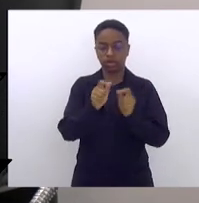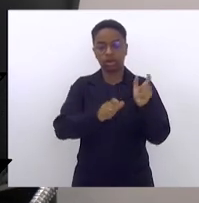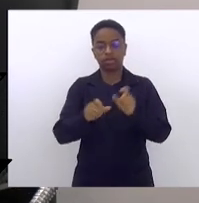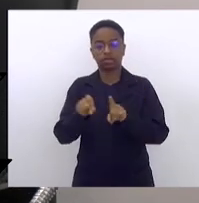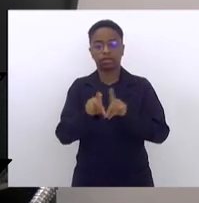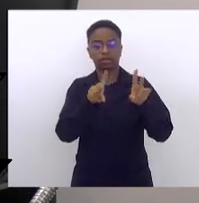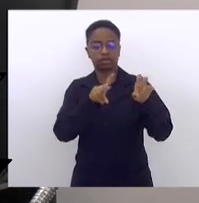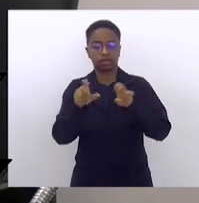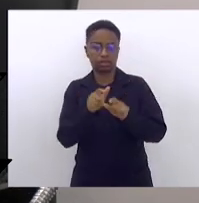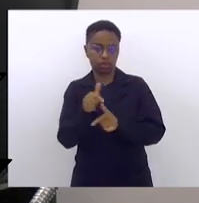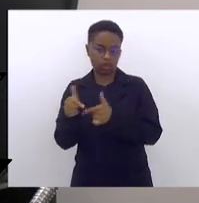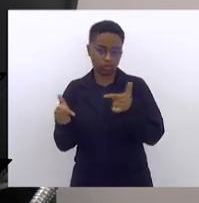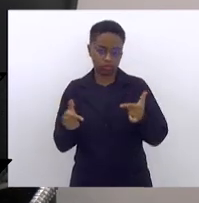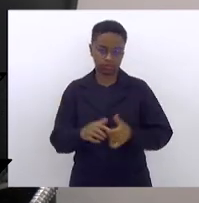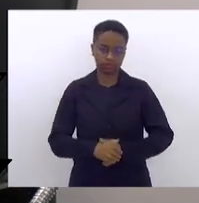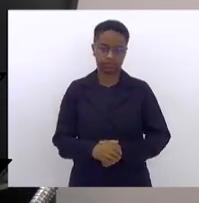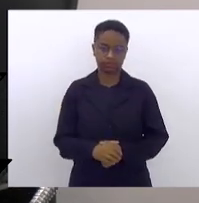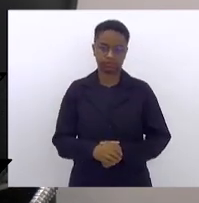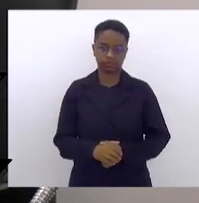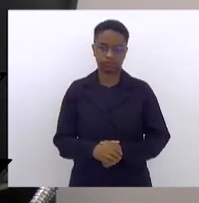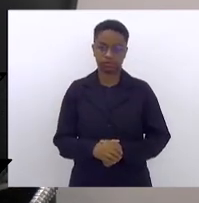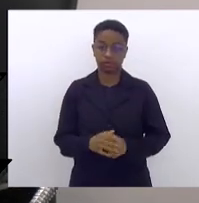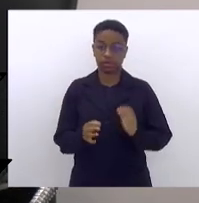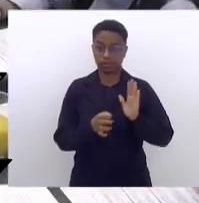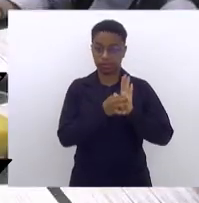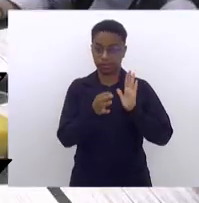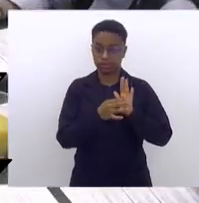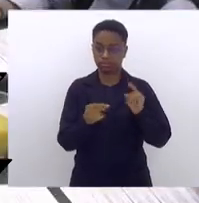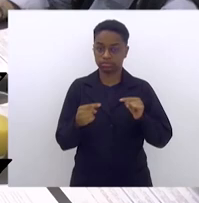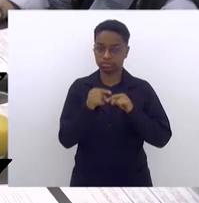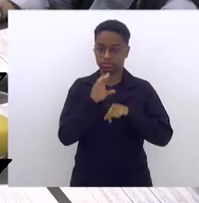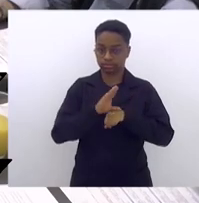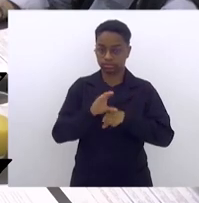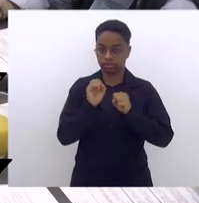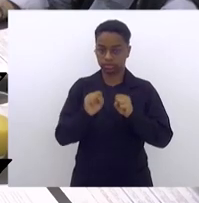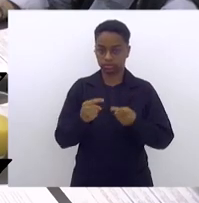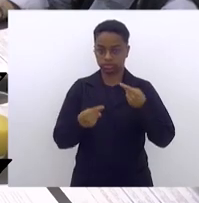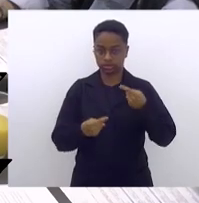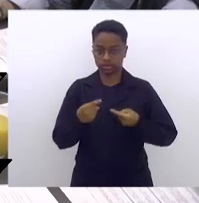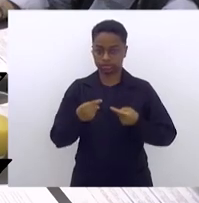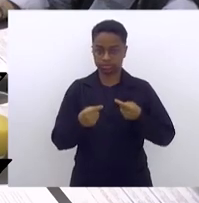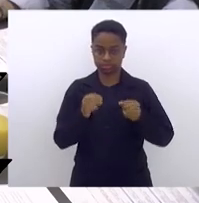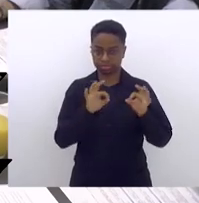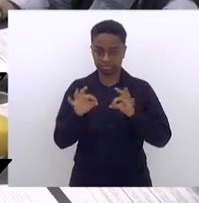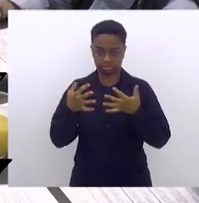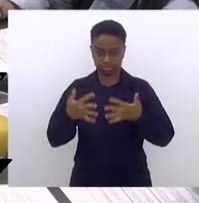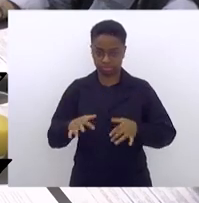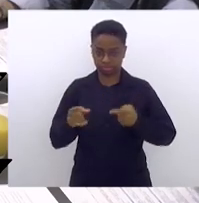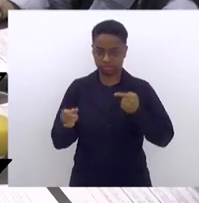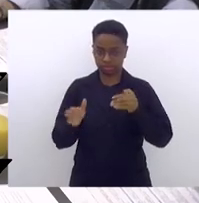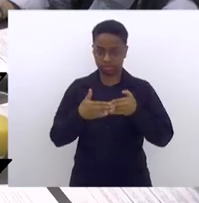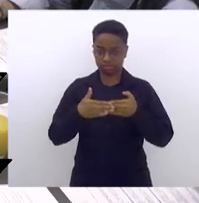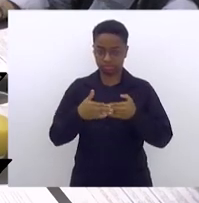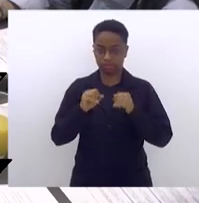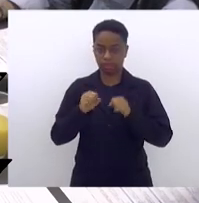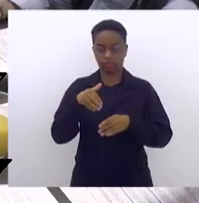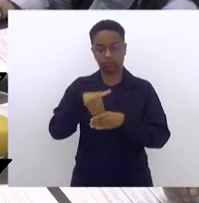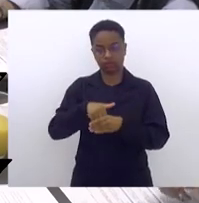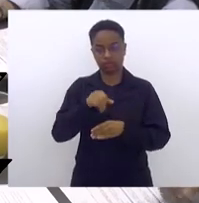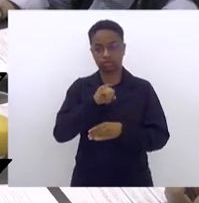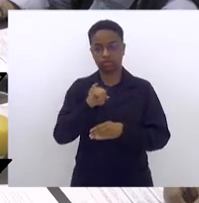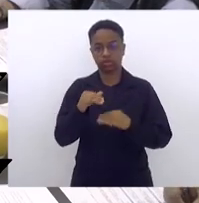para parecer, deputado Fred Pacheco. O parecer é pela constitucionalidade. Em discussão. Não havendo o que queira discutir, encerrada a discussão. Em